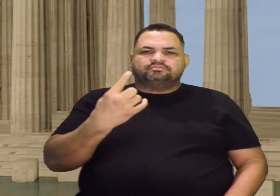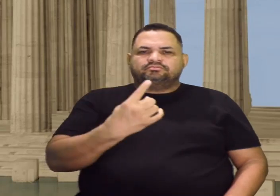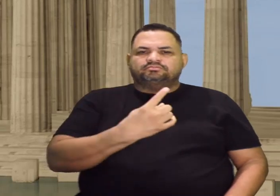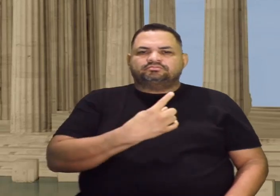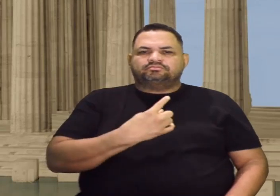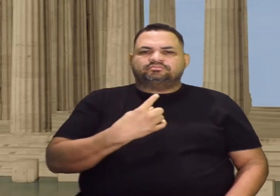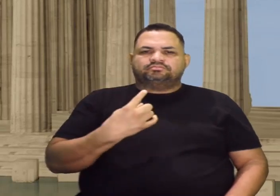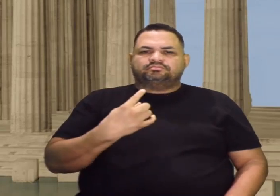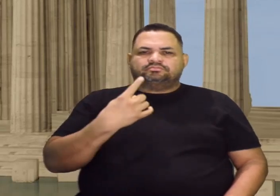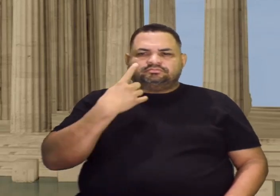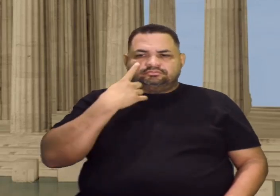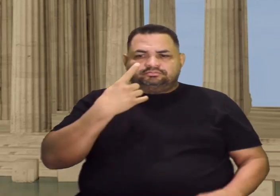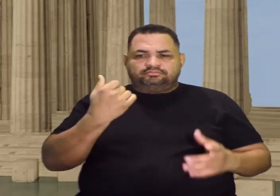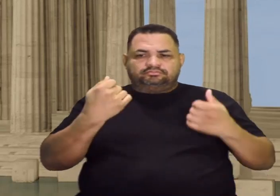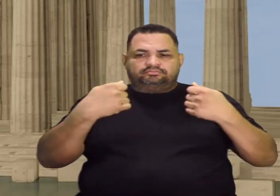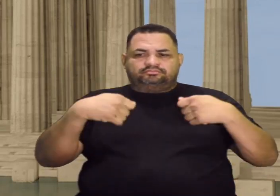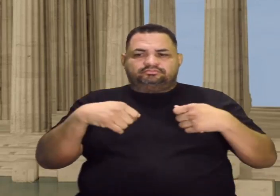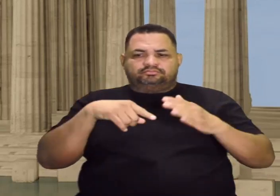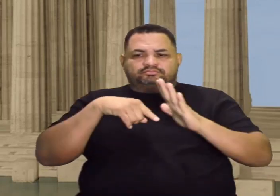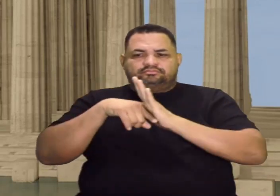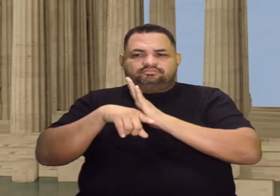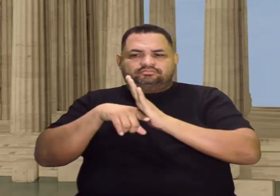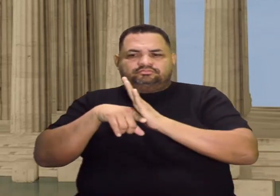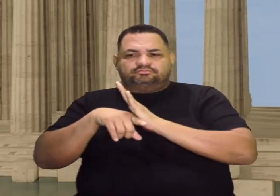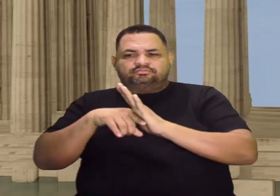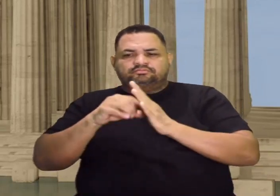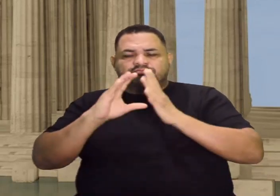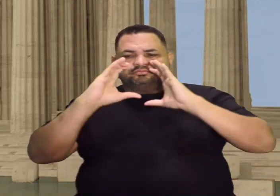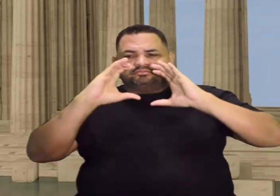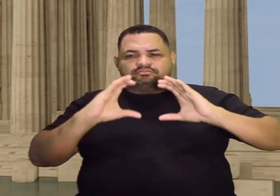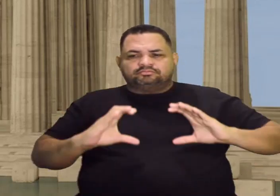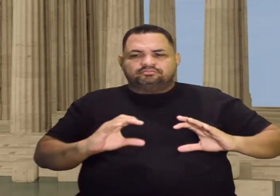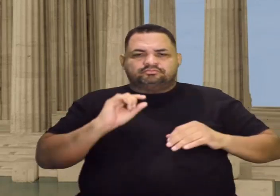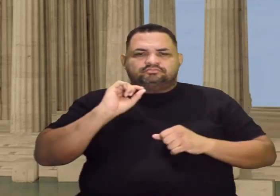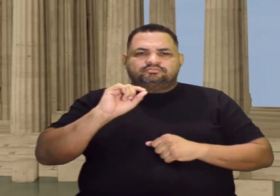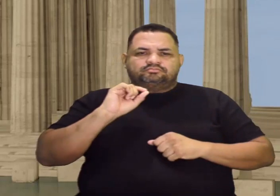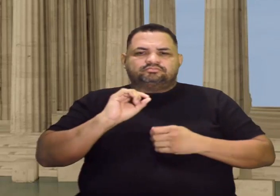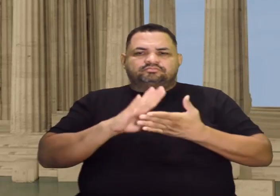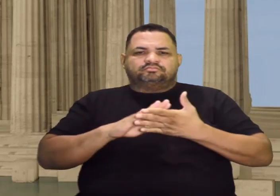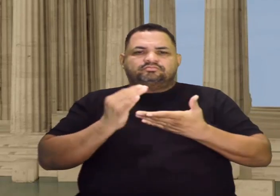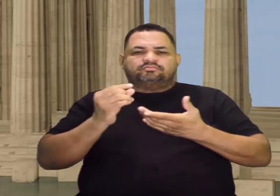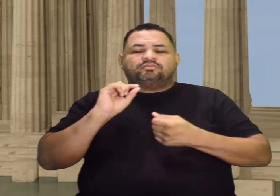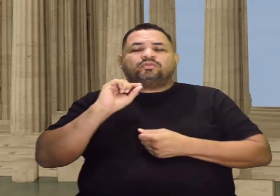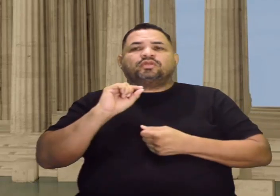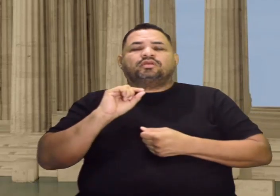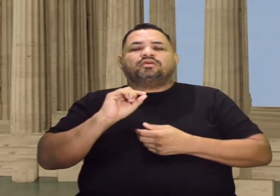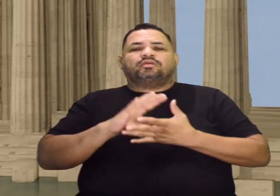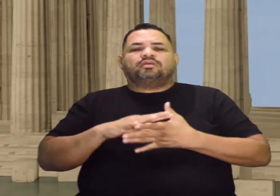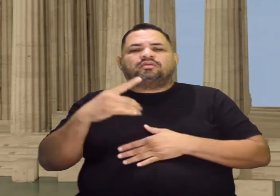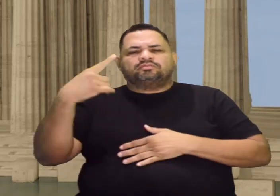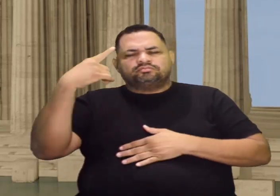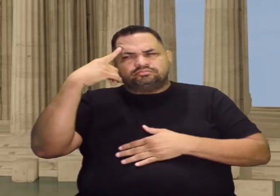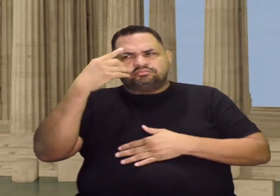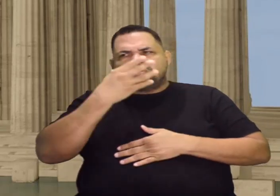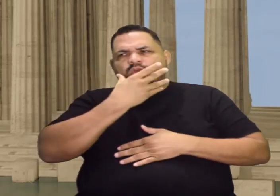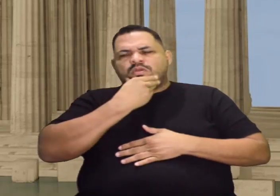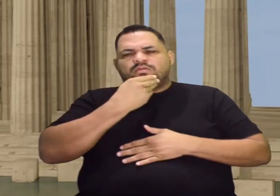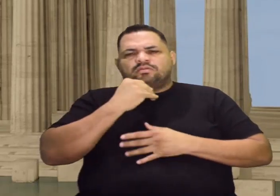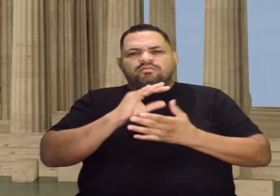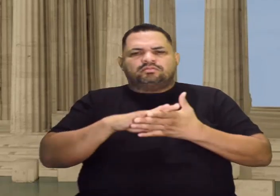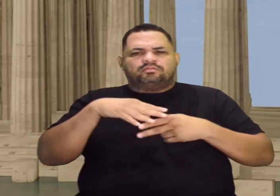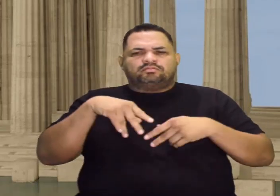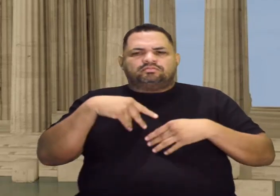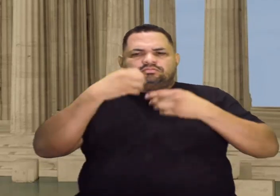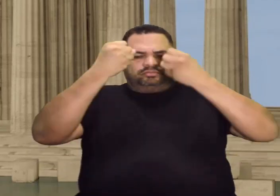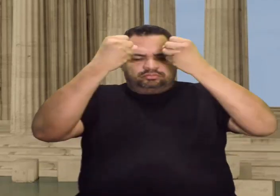nós vemos uma perspectiva de análise do comportamento, o que foi abordado, o que os pensadores desse período falaram